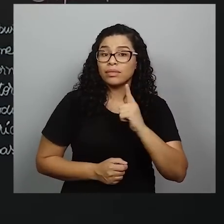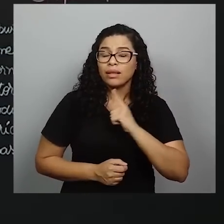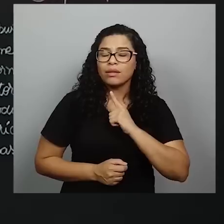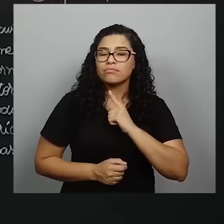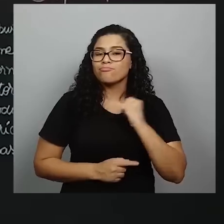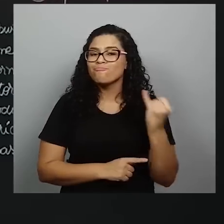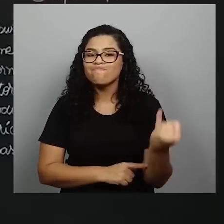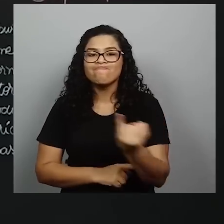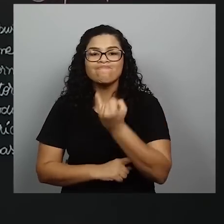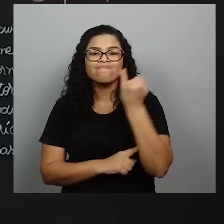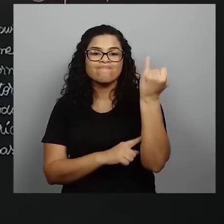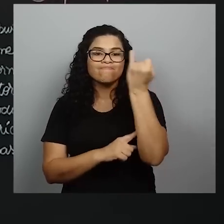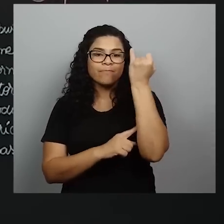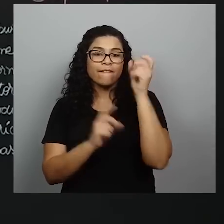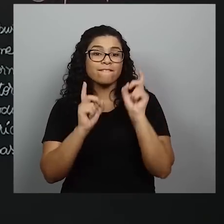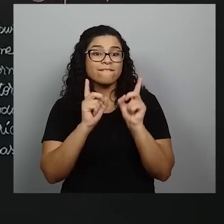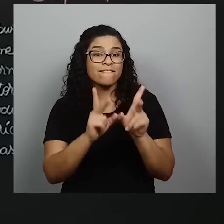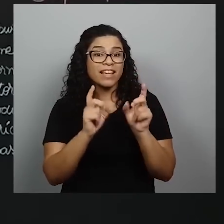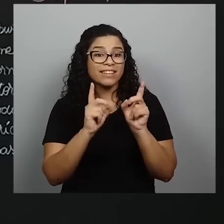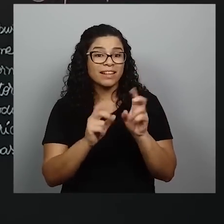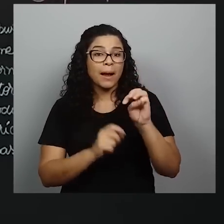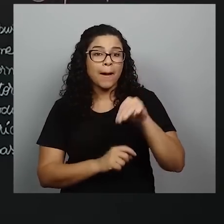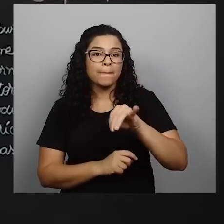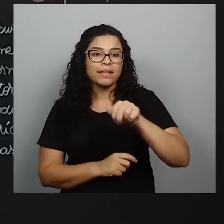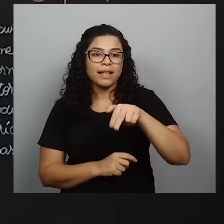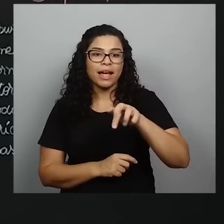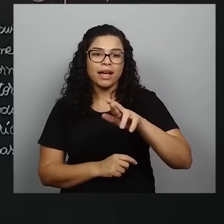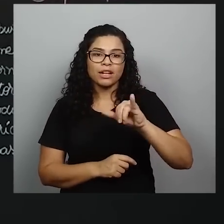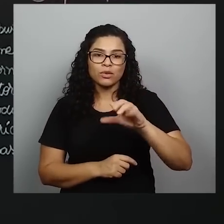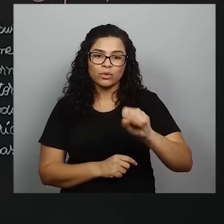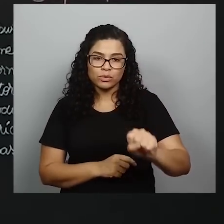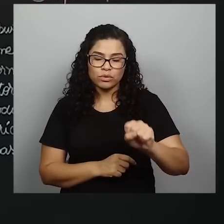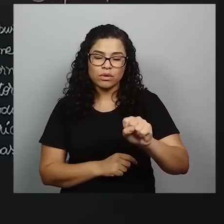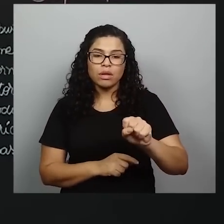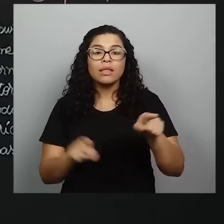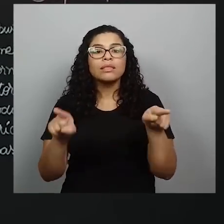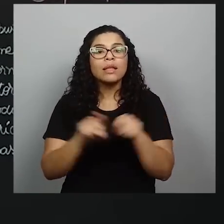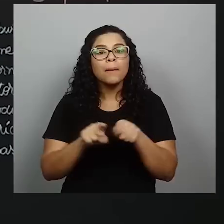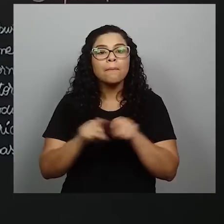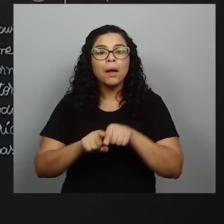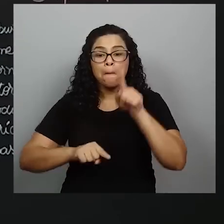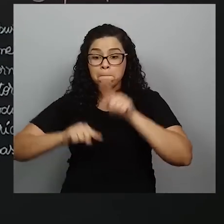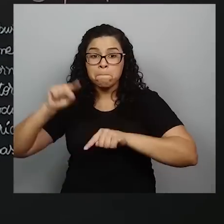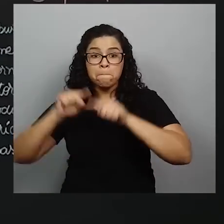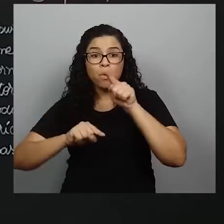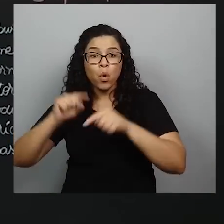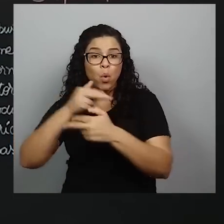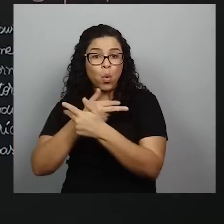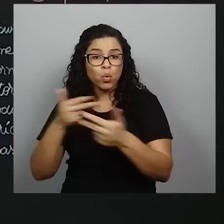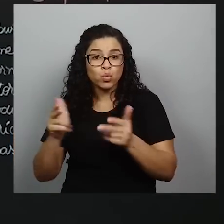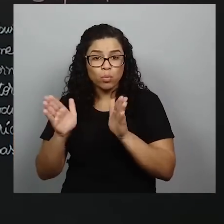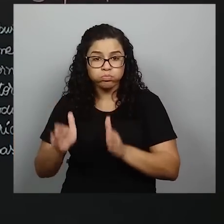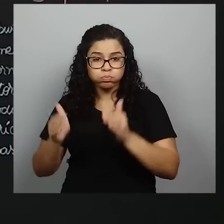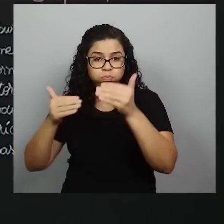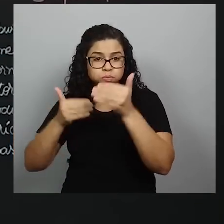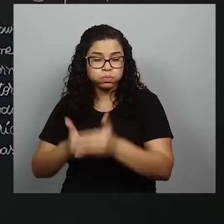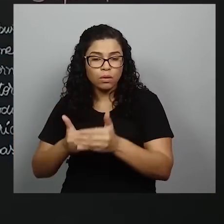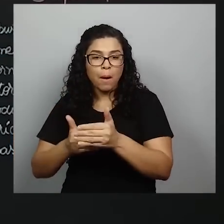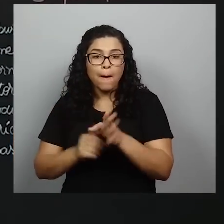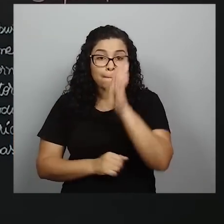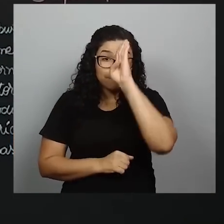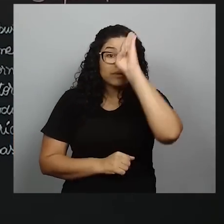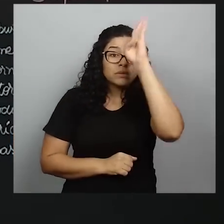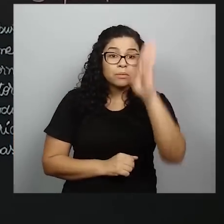essa importância também na venda de minérios. Produtos aí industrializados, principalmente pautados